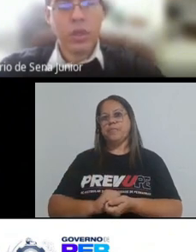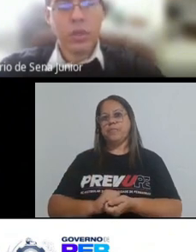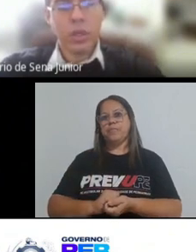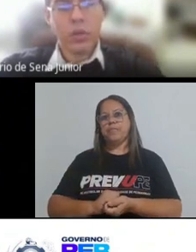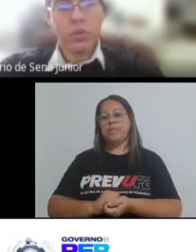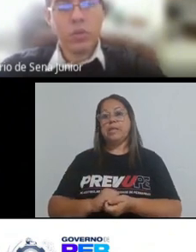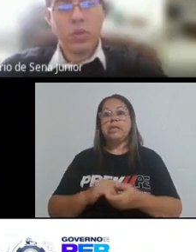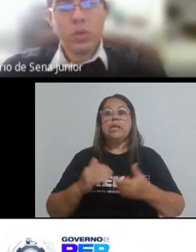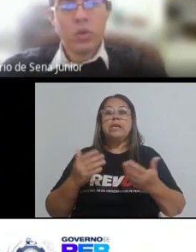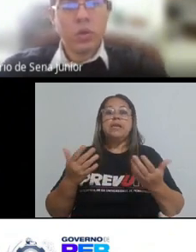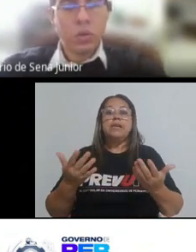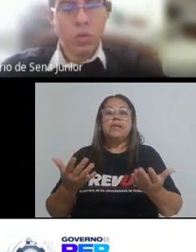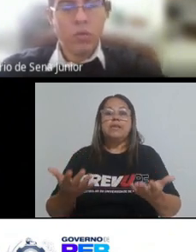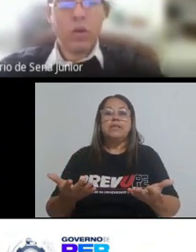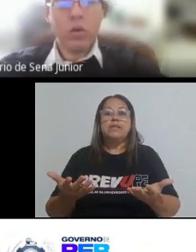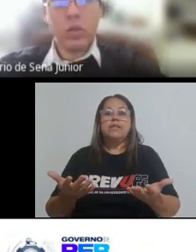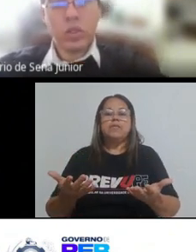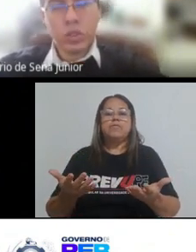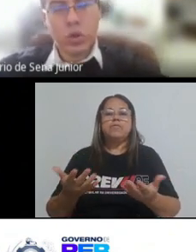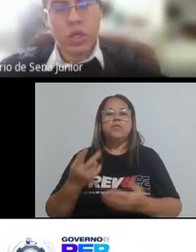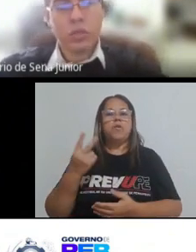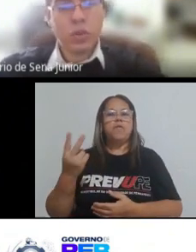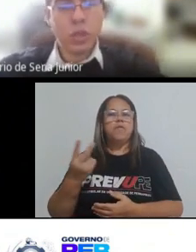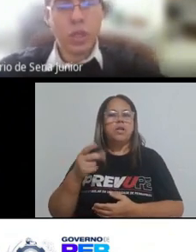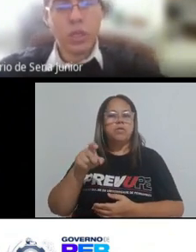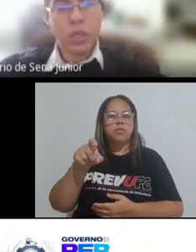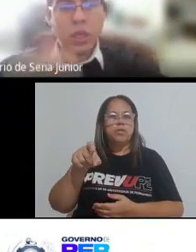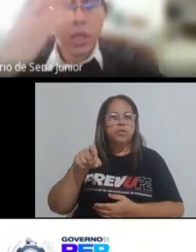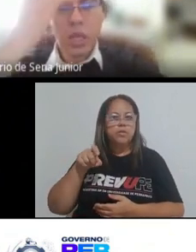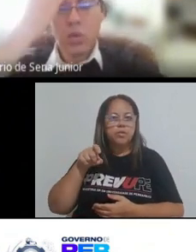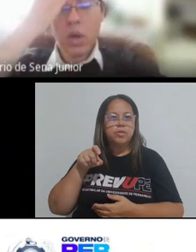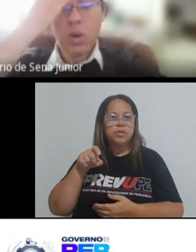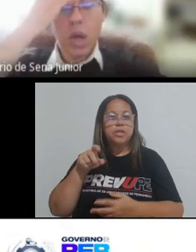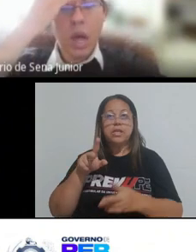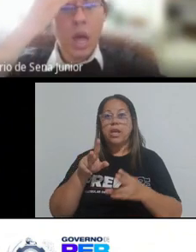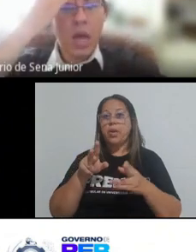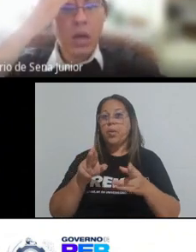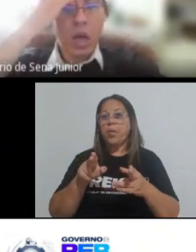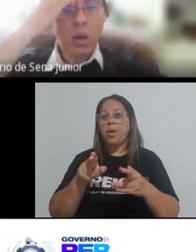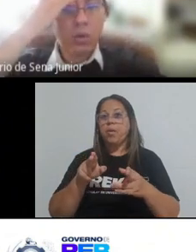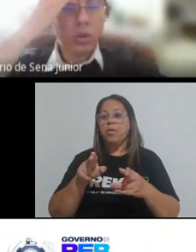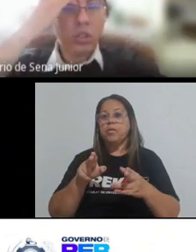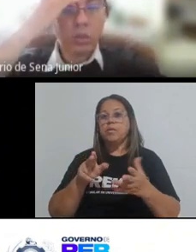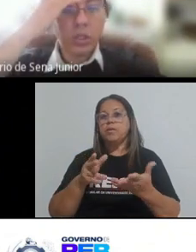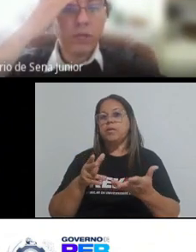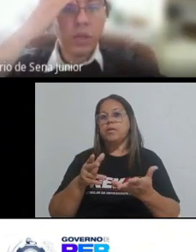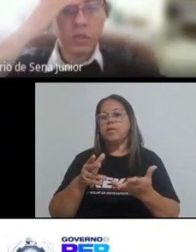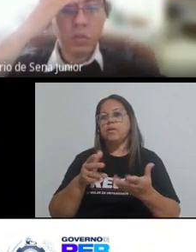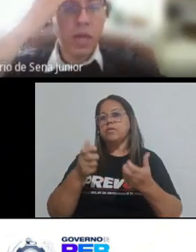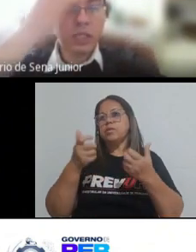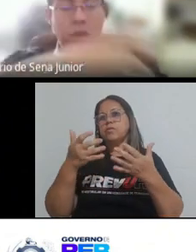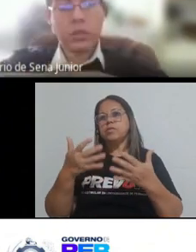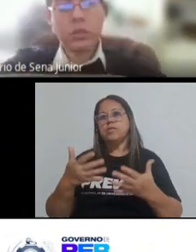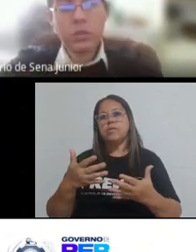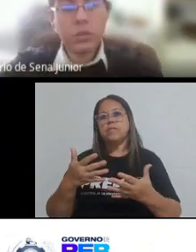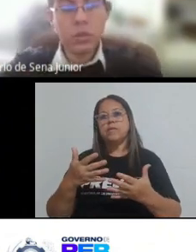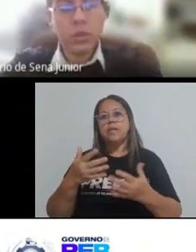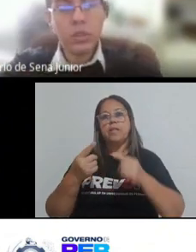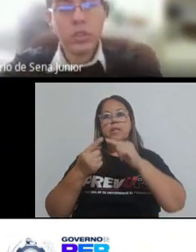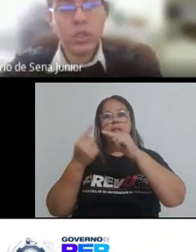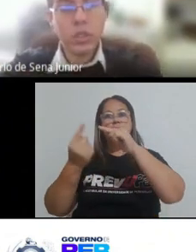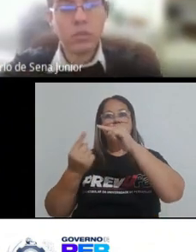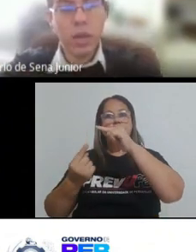Então, o valor de x correspondente é igual a, ao que nós chamamos de deformação máxima,